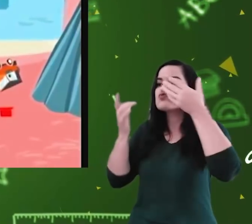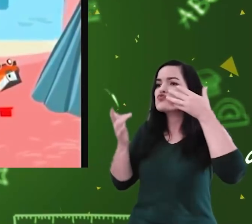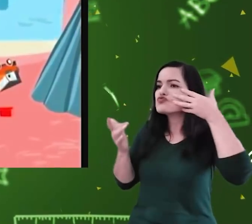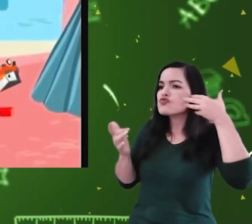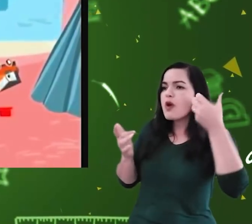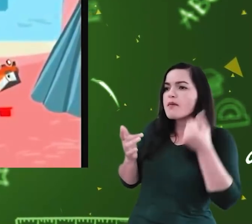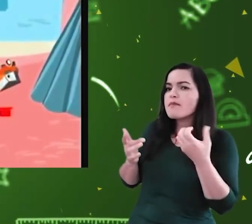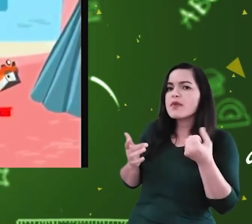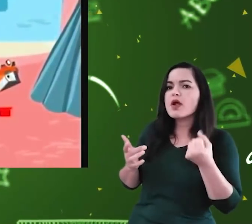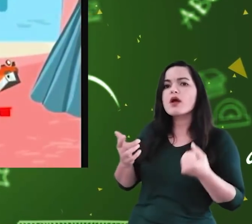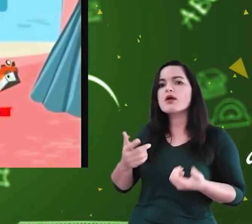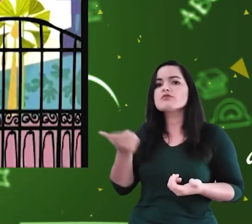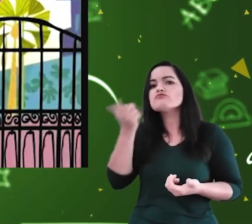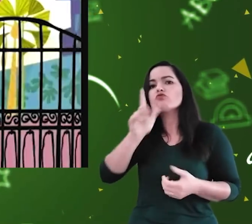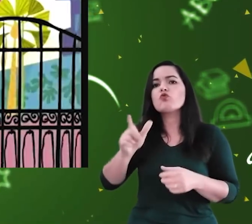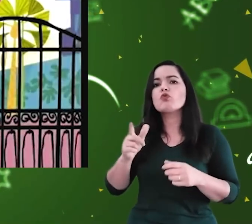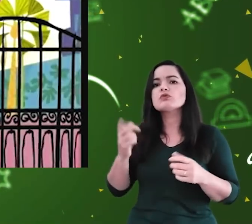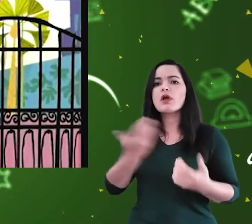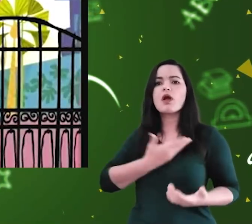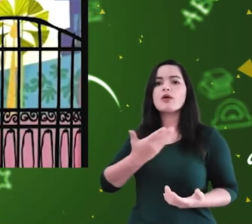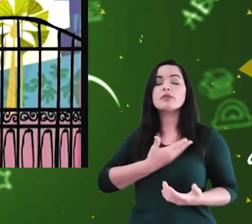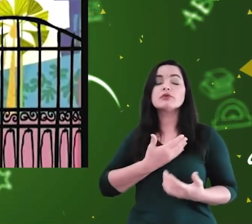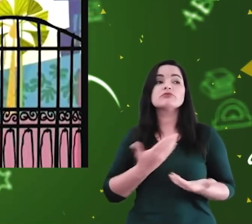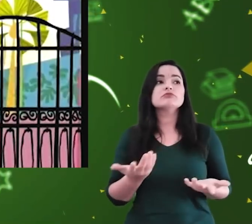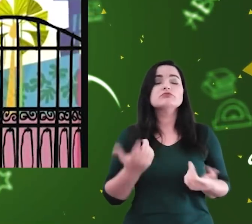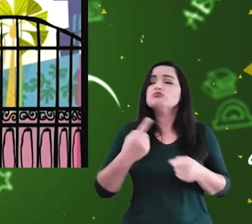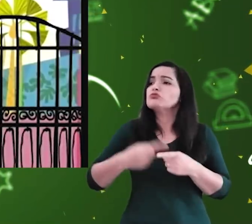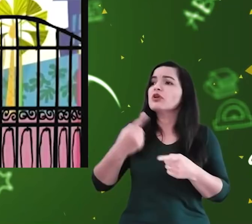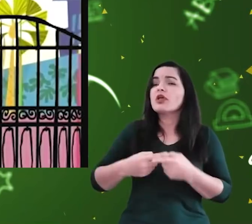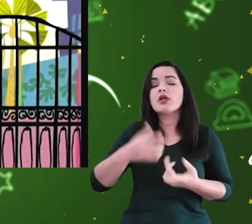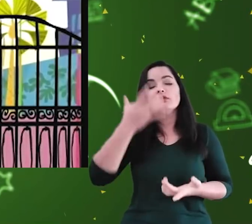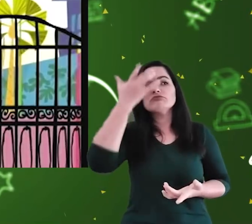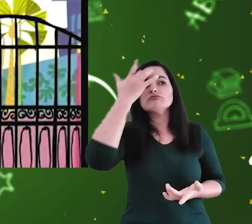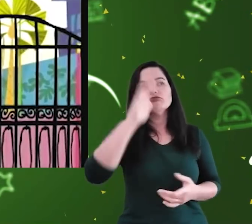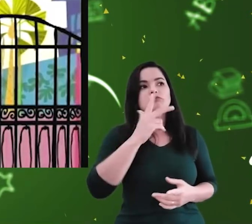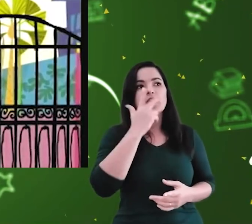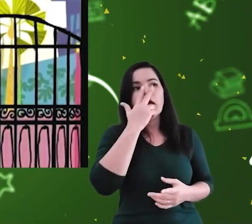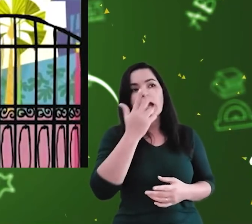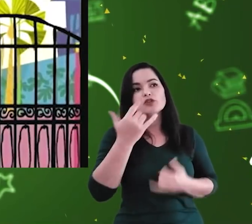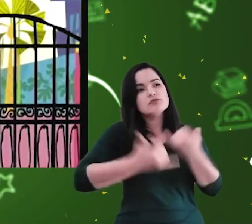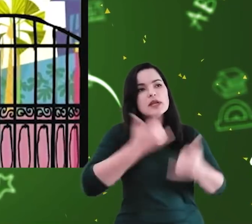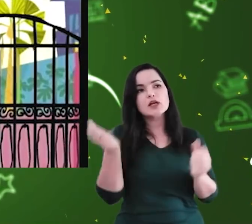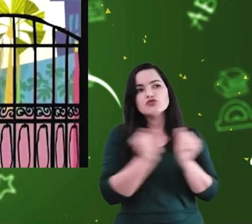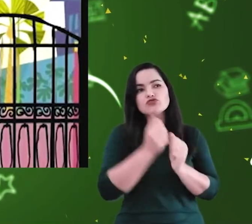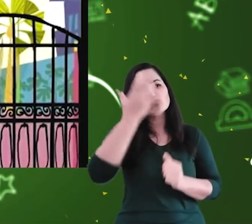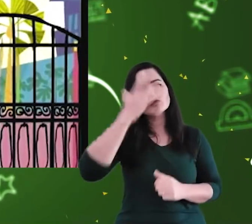brincar juntos. Não eram melhores amigos que nem a gente.